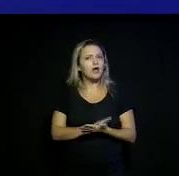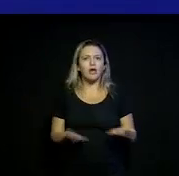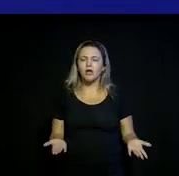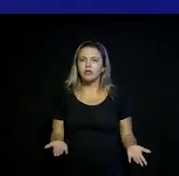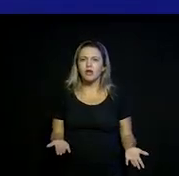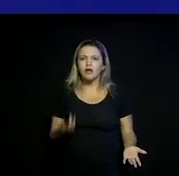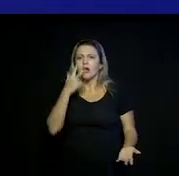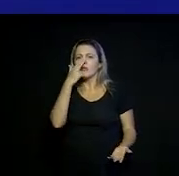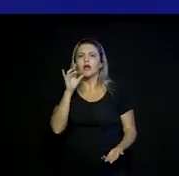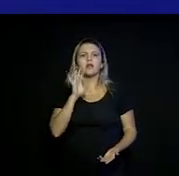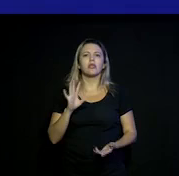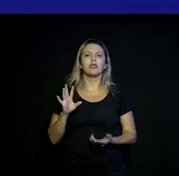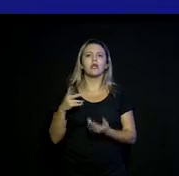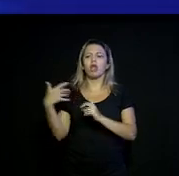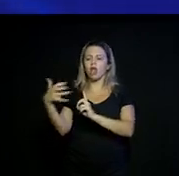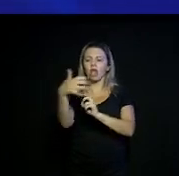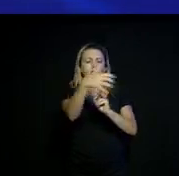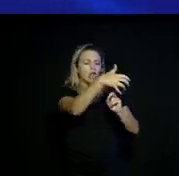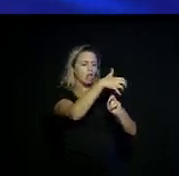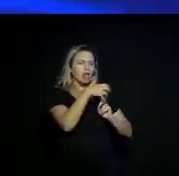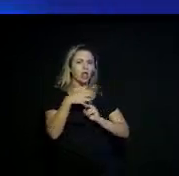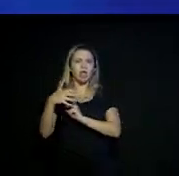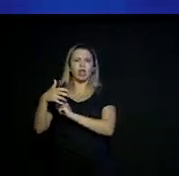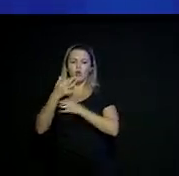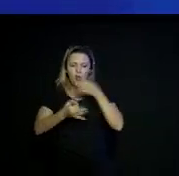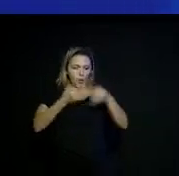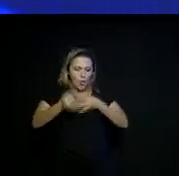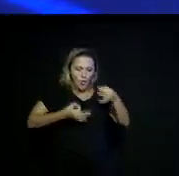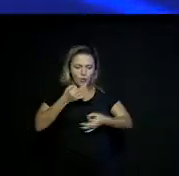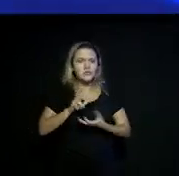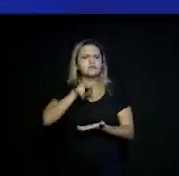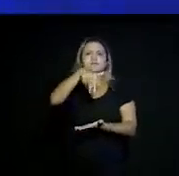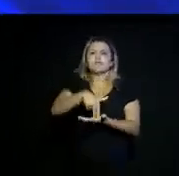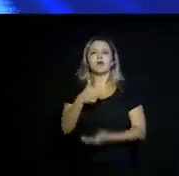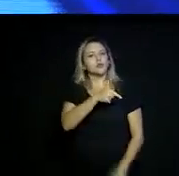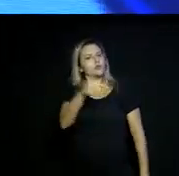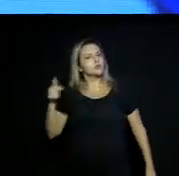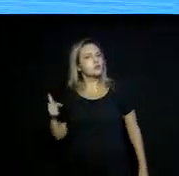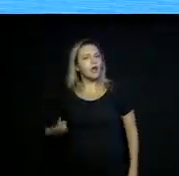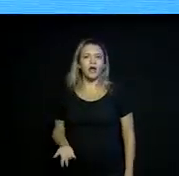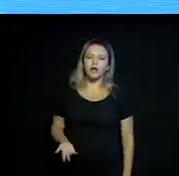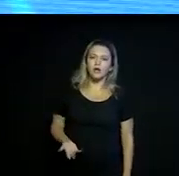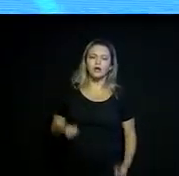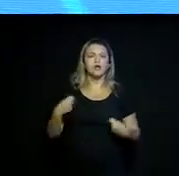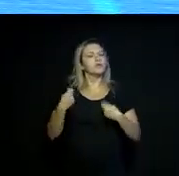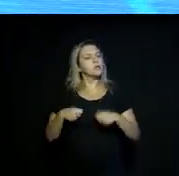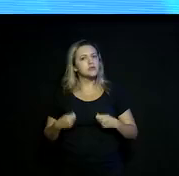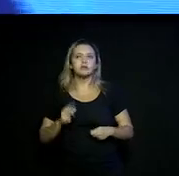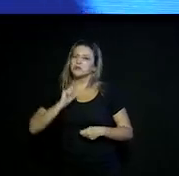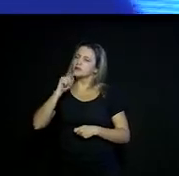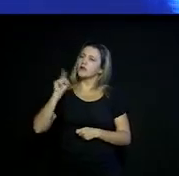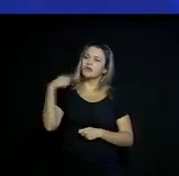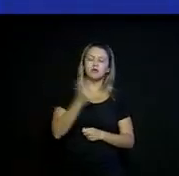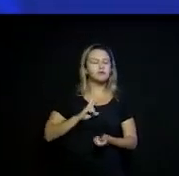E isso é incrível, que num determinado momento a gente não tenha sede de colocar a cabeça para fora dessa bendita